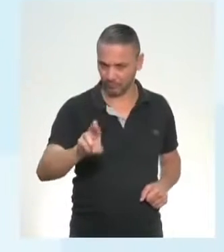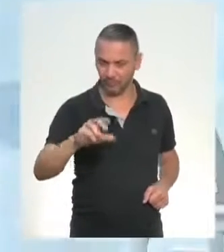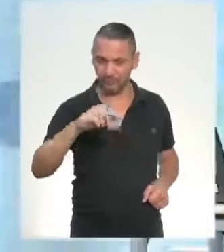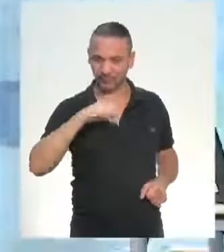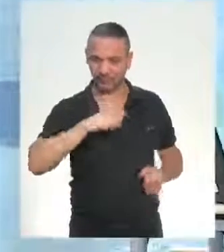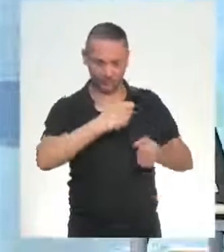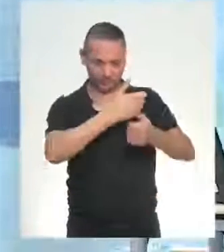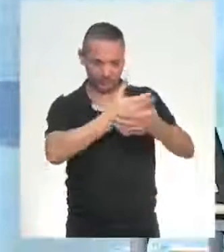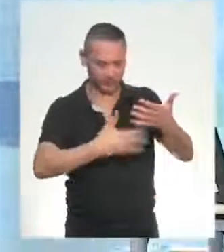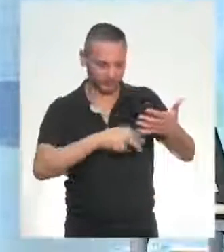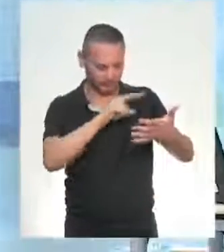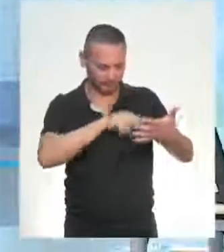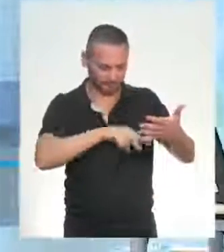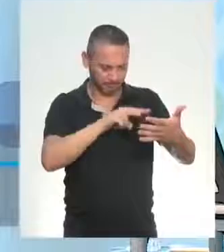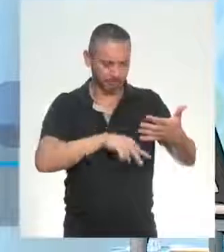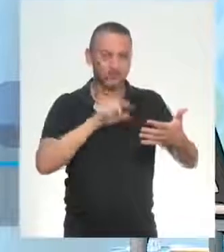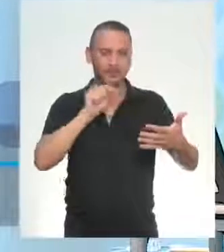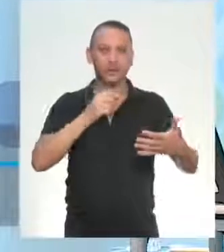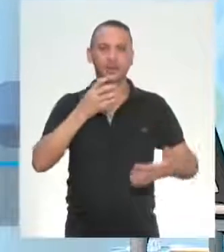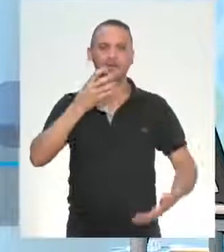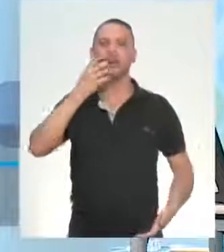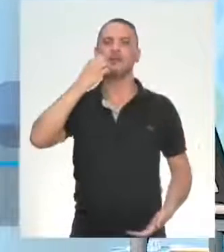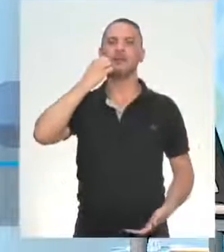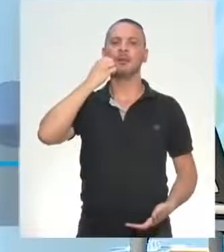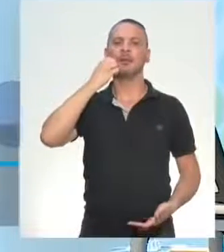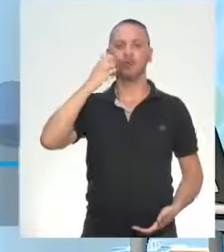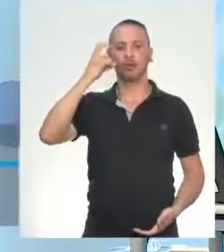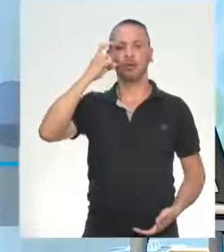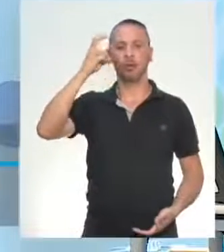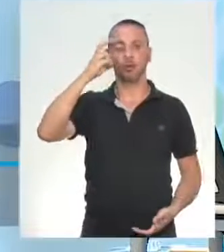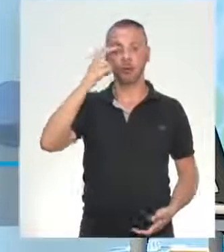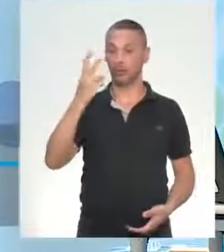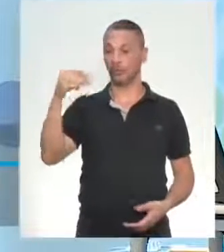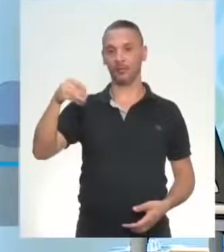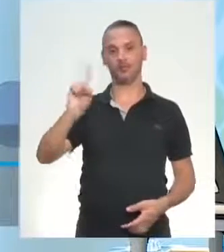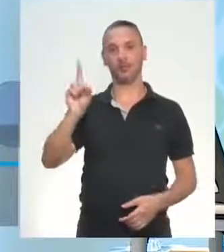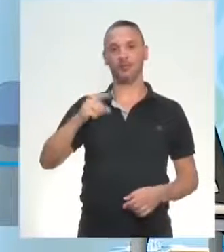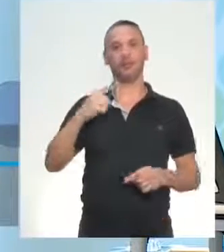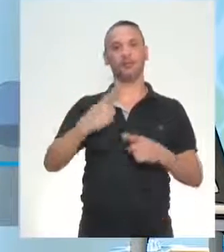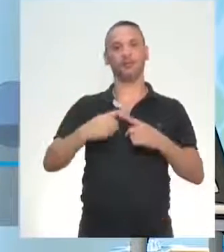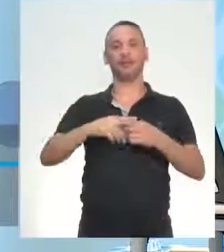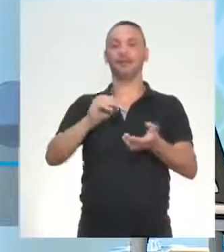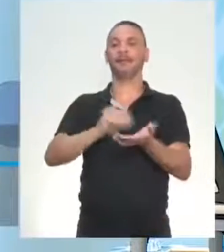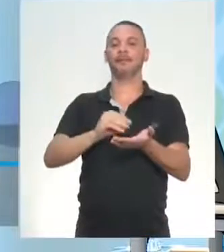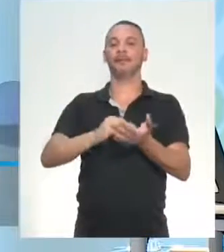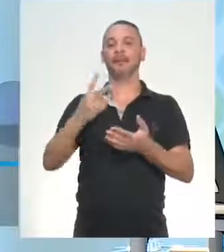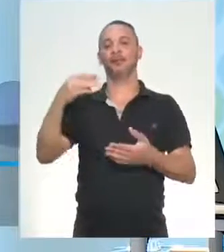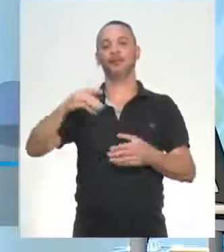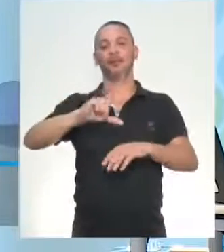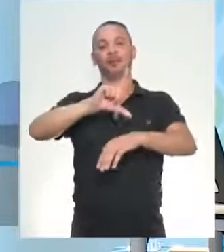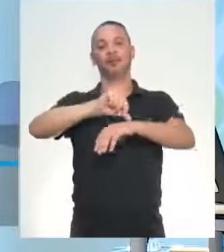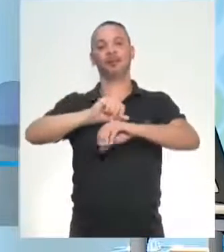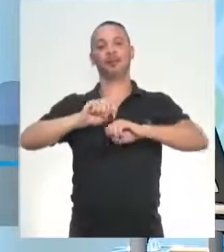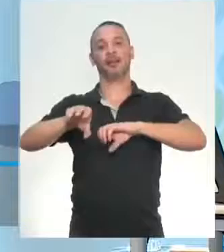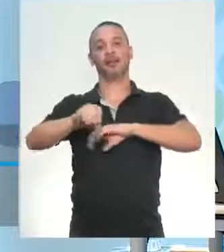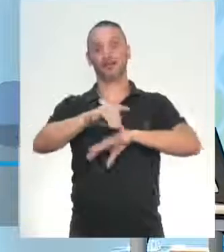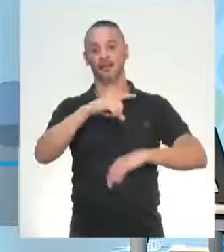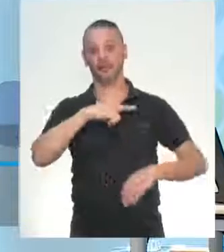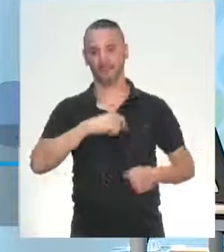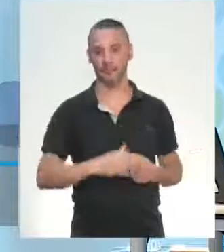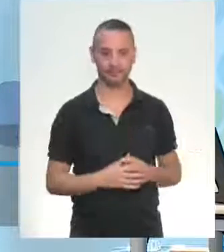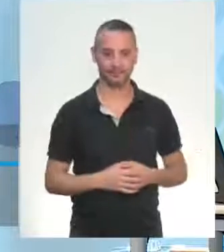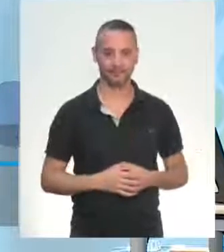respondendo aqui no chat? Eu não vou dar os 2 minutos não, porque falta exatamente 2 minutos para poder acabar a